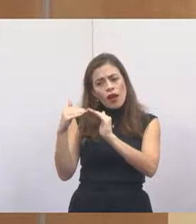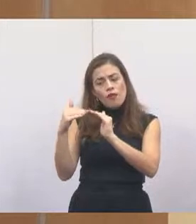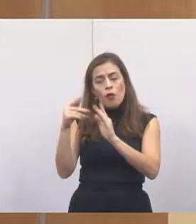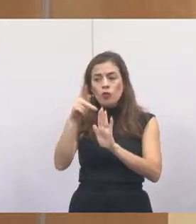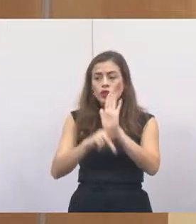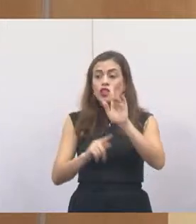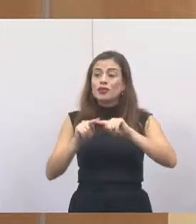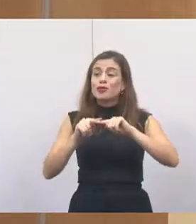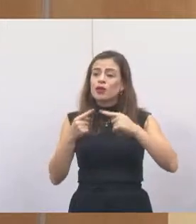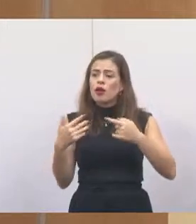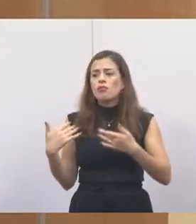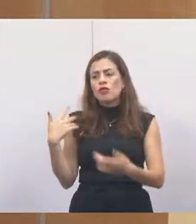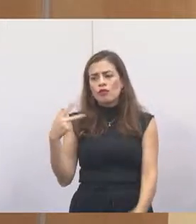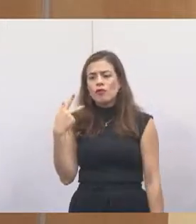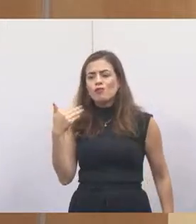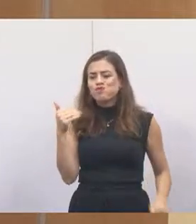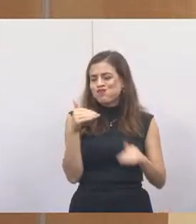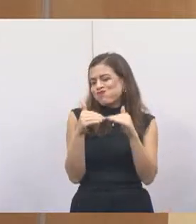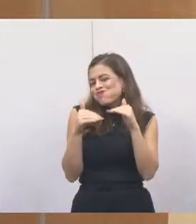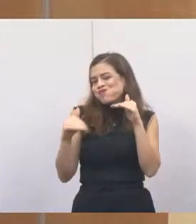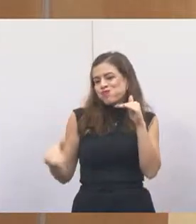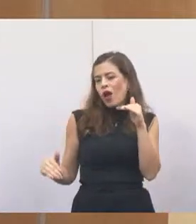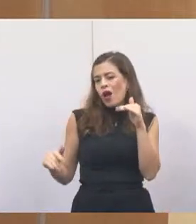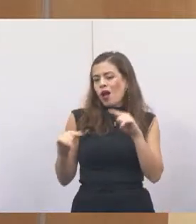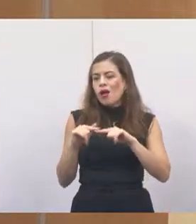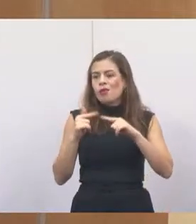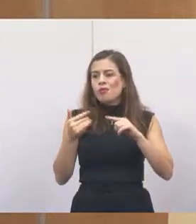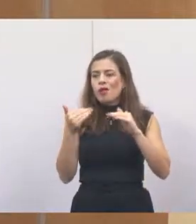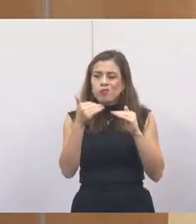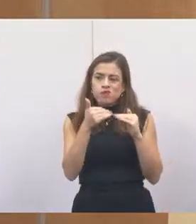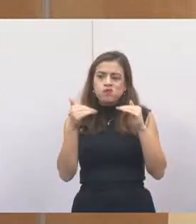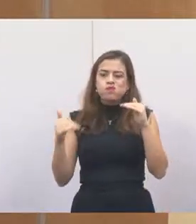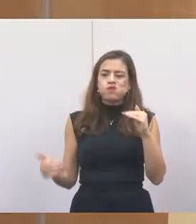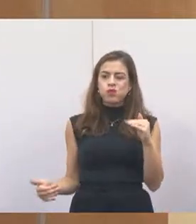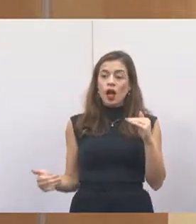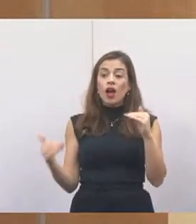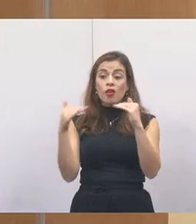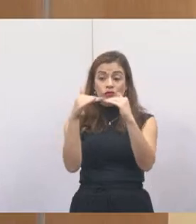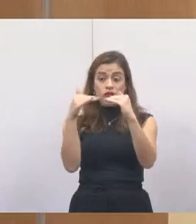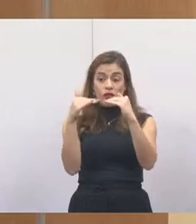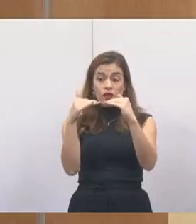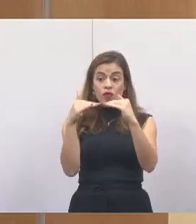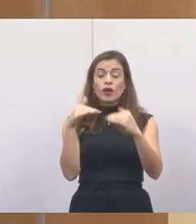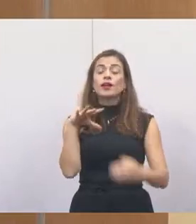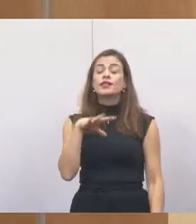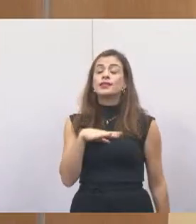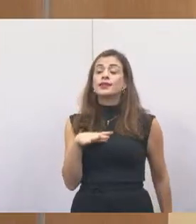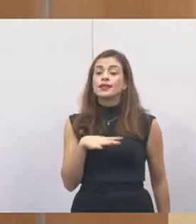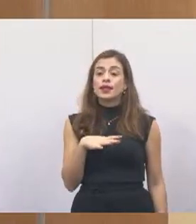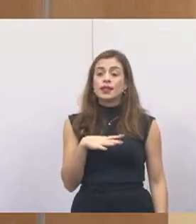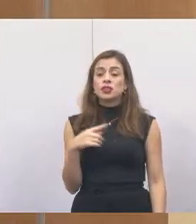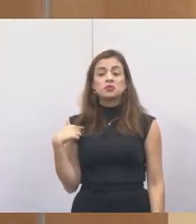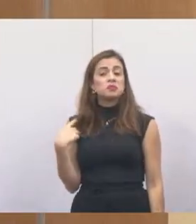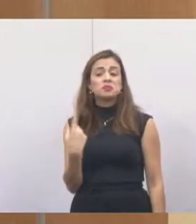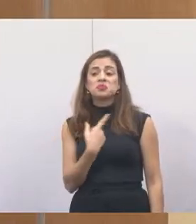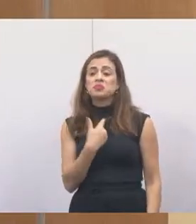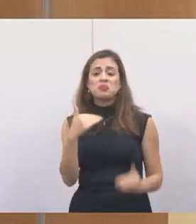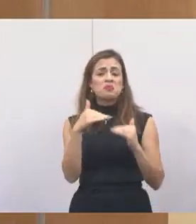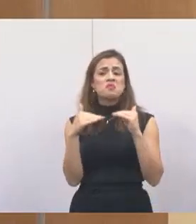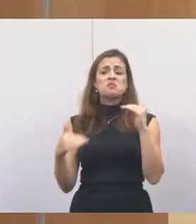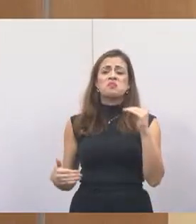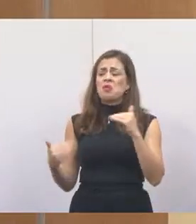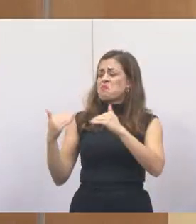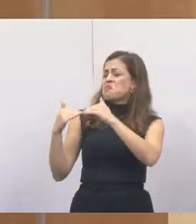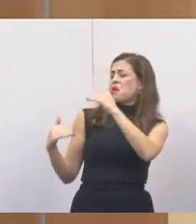vereador aqui considerado de oposição, né? Mas uma oposição a favor da cidade. A gente não é uma oposição do tudo